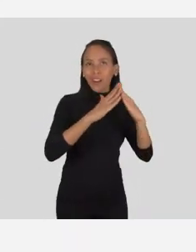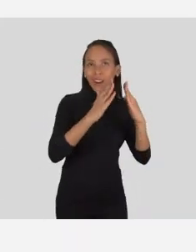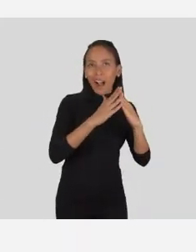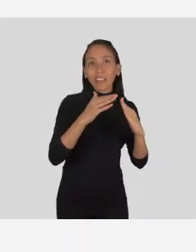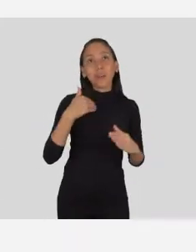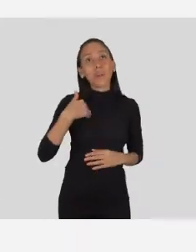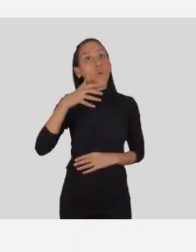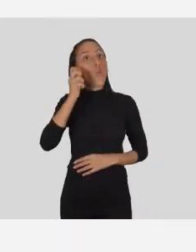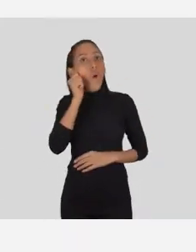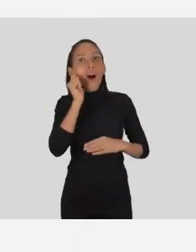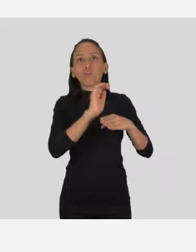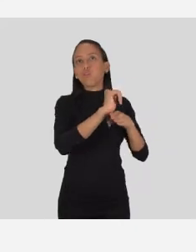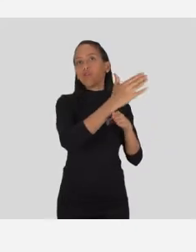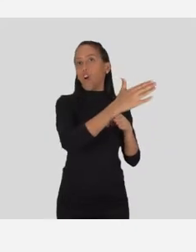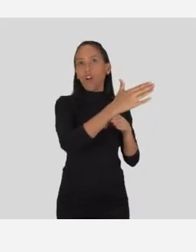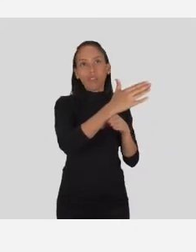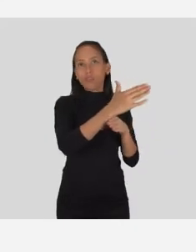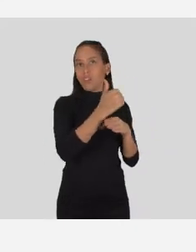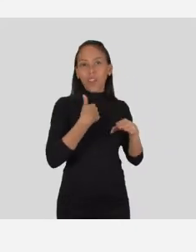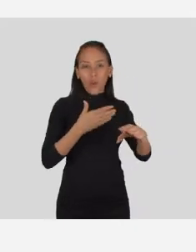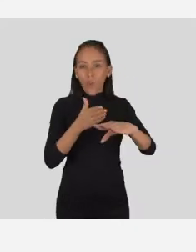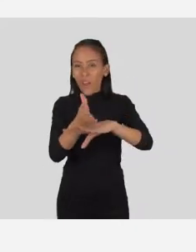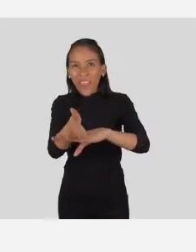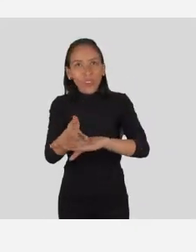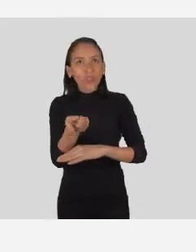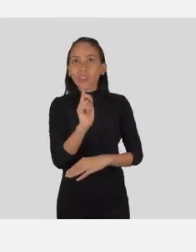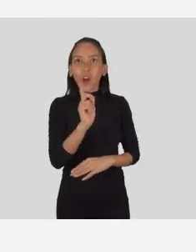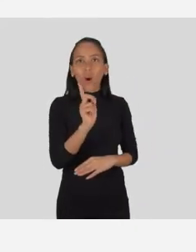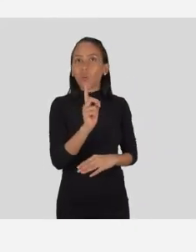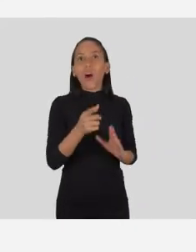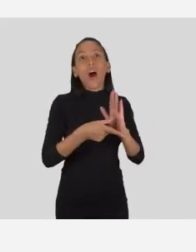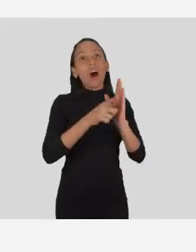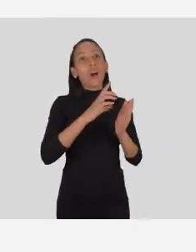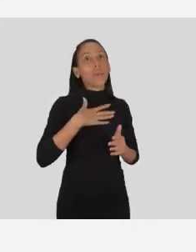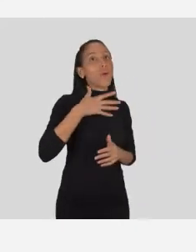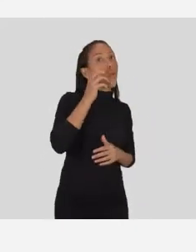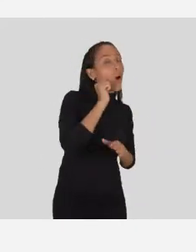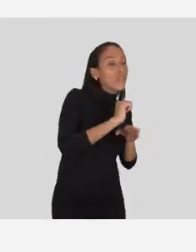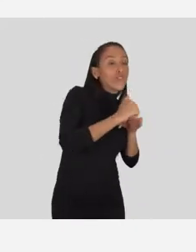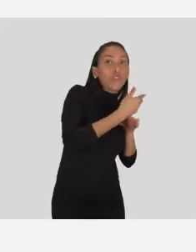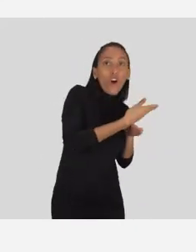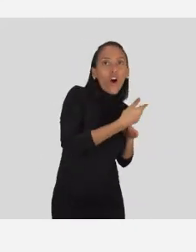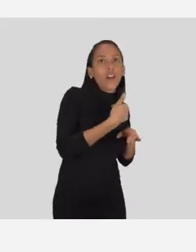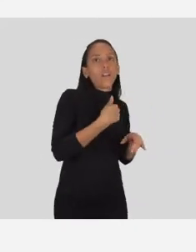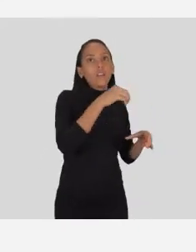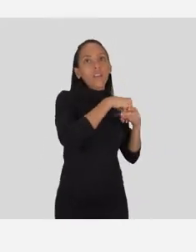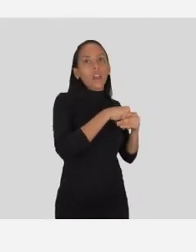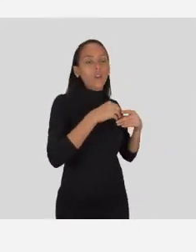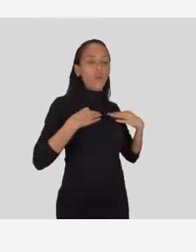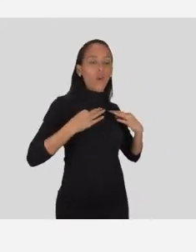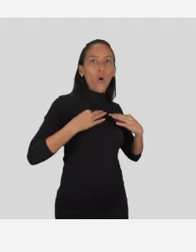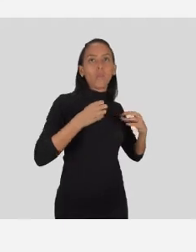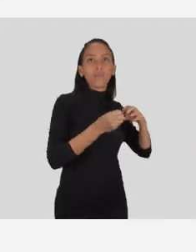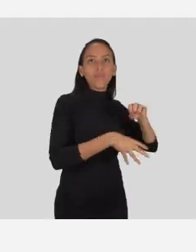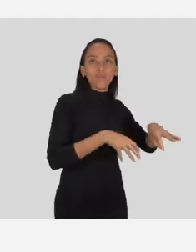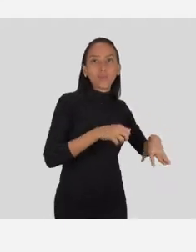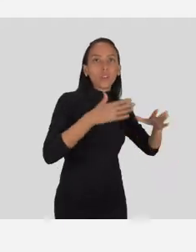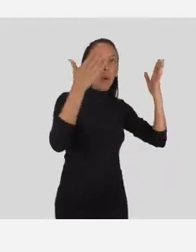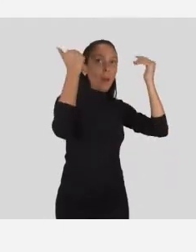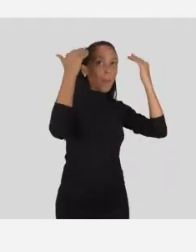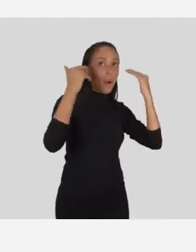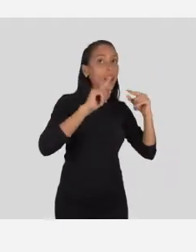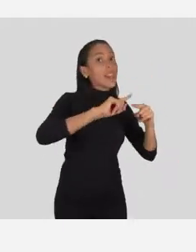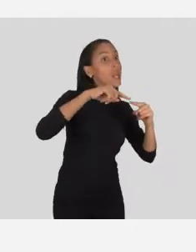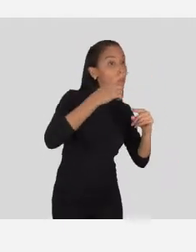então, no geral, eu não entro para dentro de casa antes, eu já passo no meu quarto dali, né, eu já dispenso a roupa, tomo um banho,